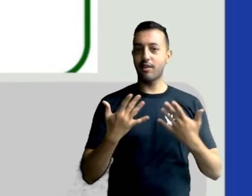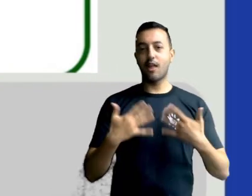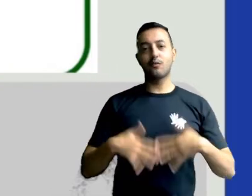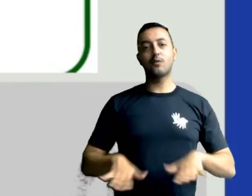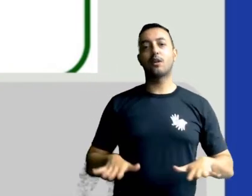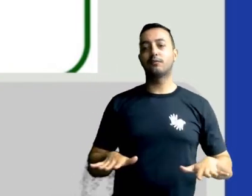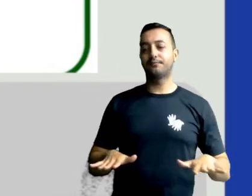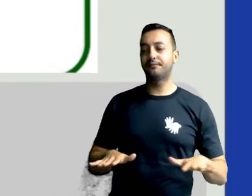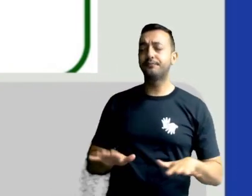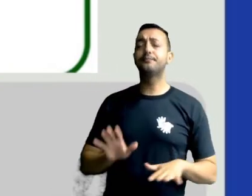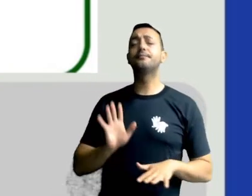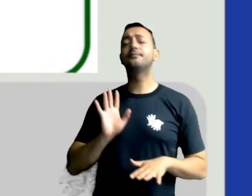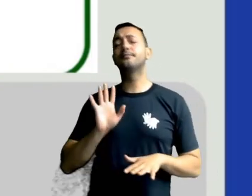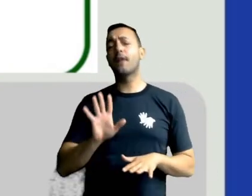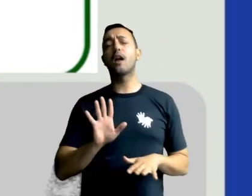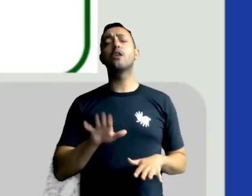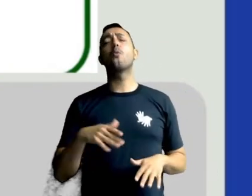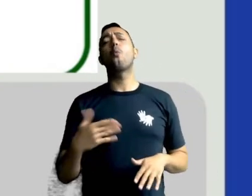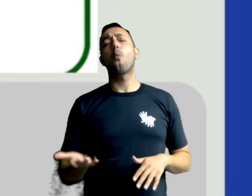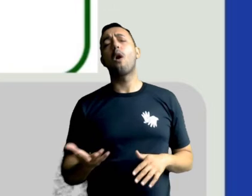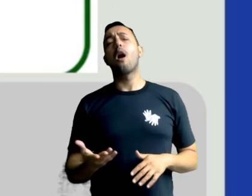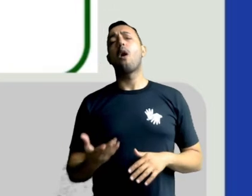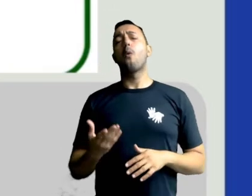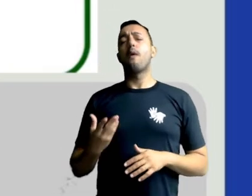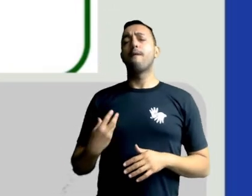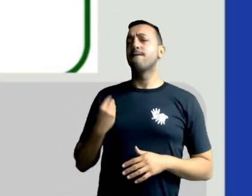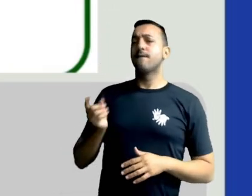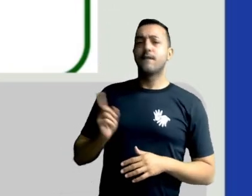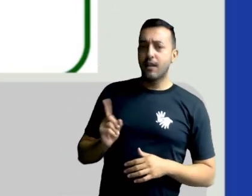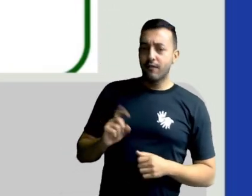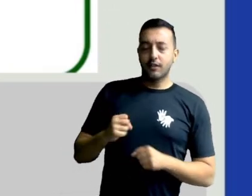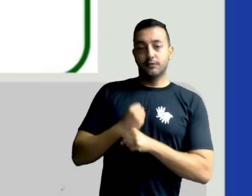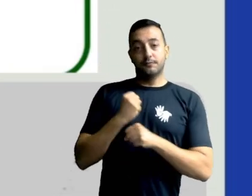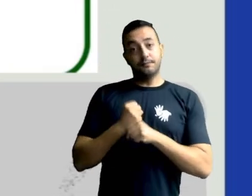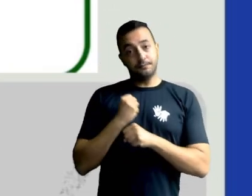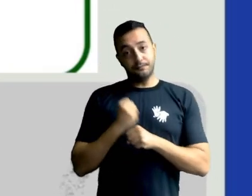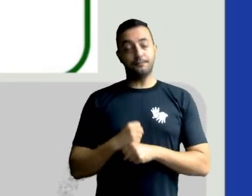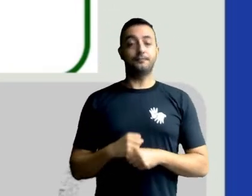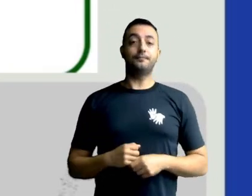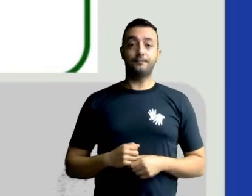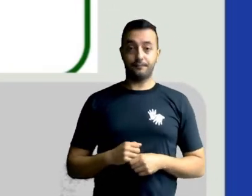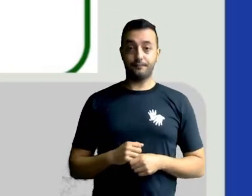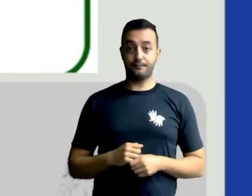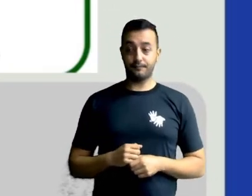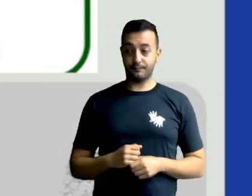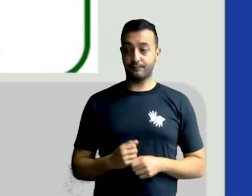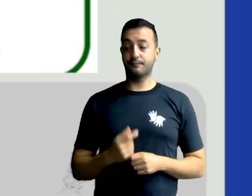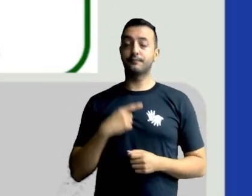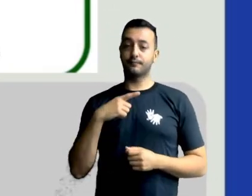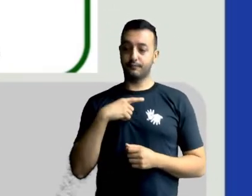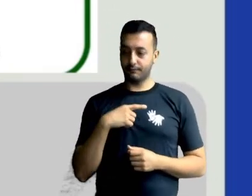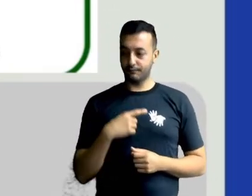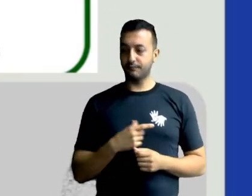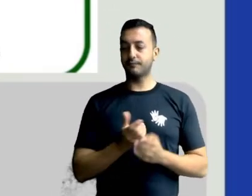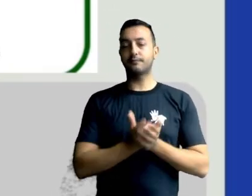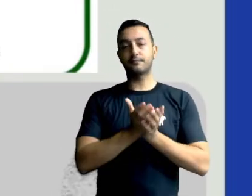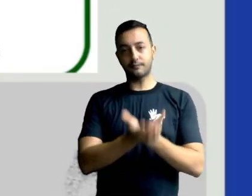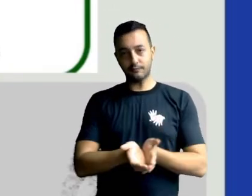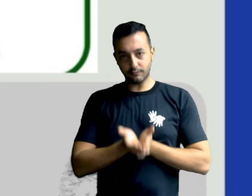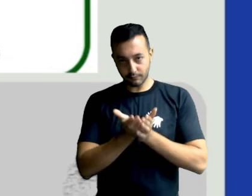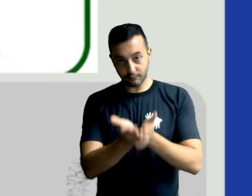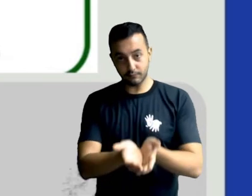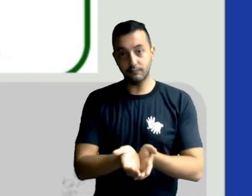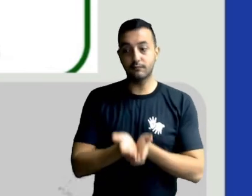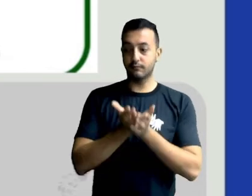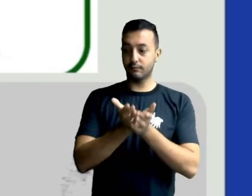vivos naturais. Mas quais são os elementos não vivos construídos? Aí você tem os